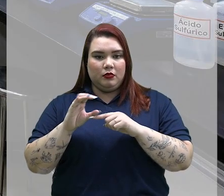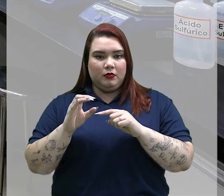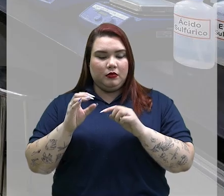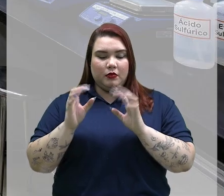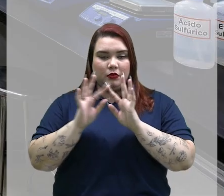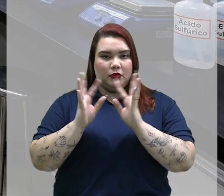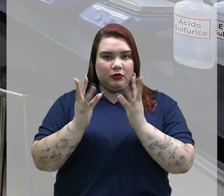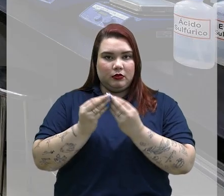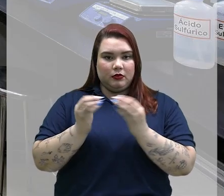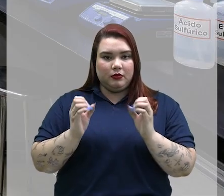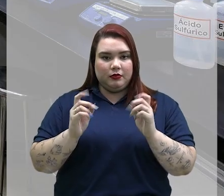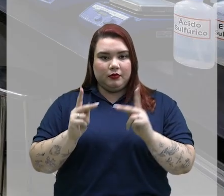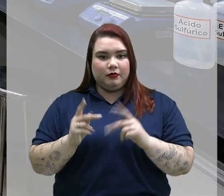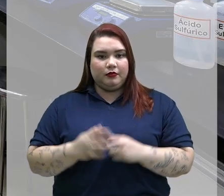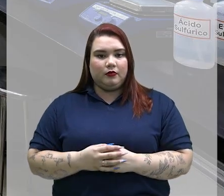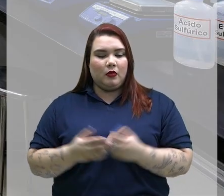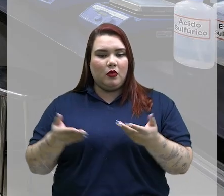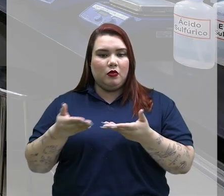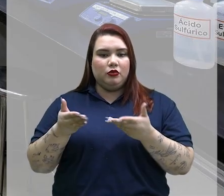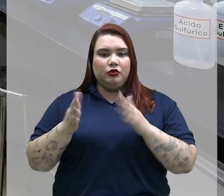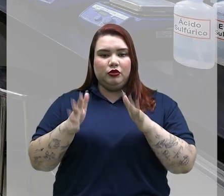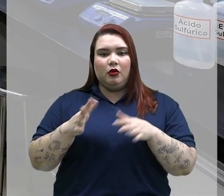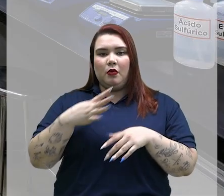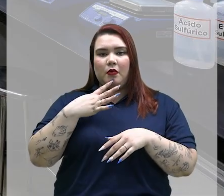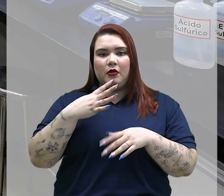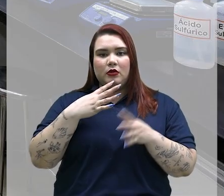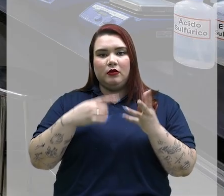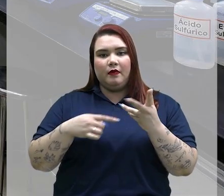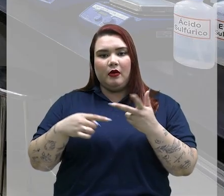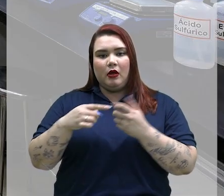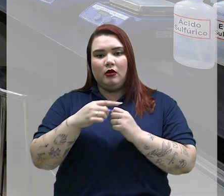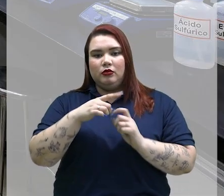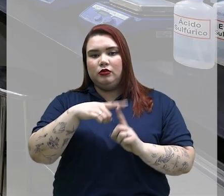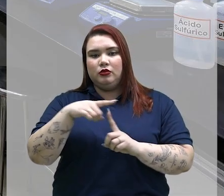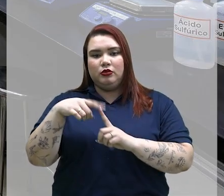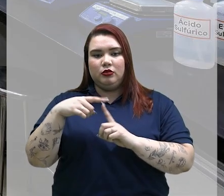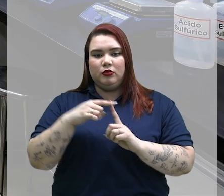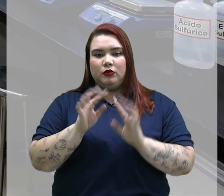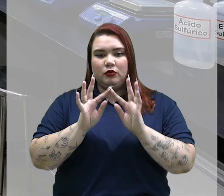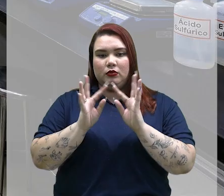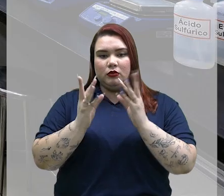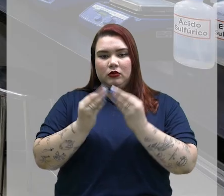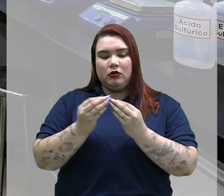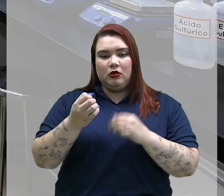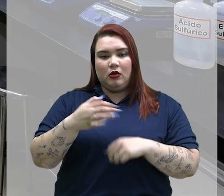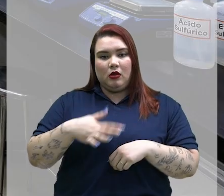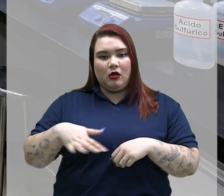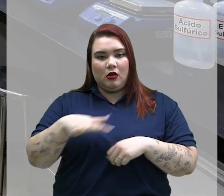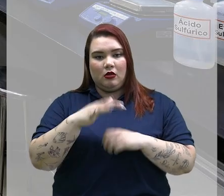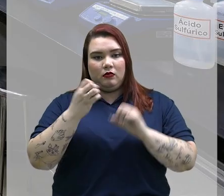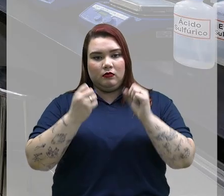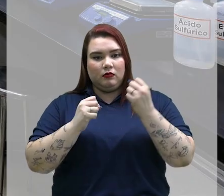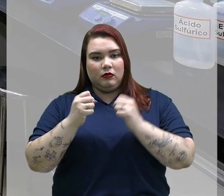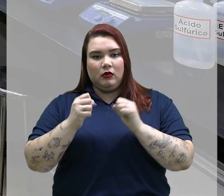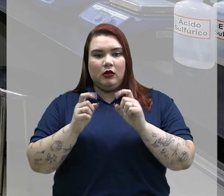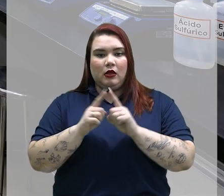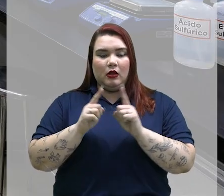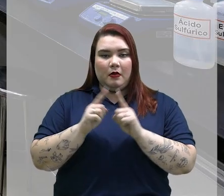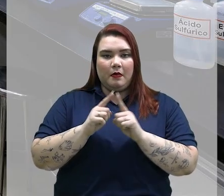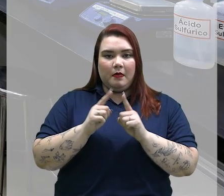assim, hoje já se conhece assim, uma infinidade de compostos orgânicos e a indústria e a natureza